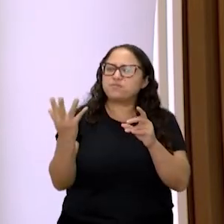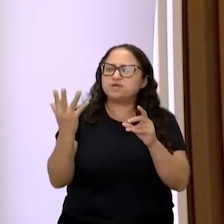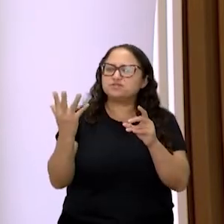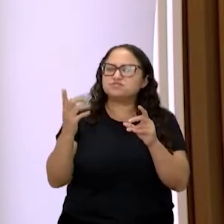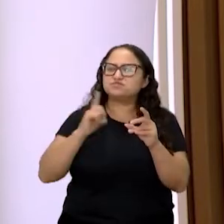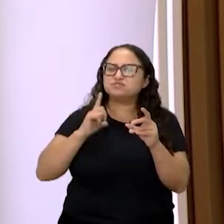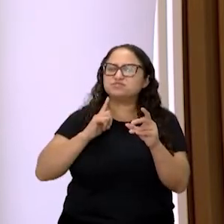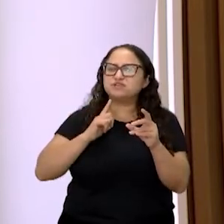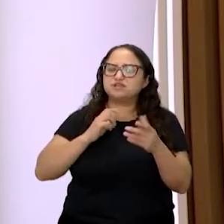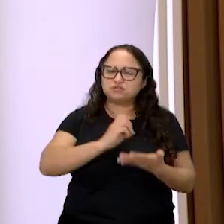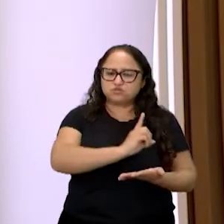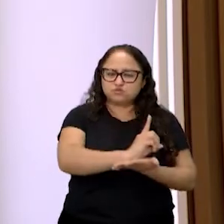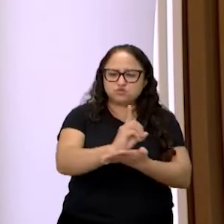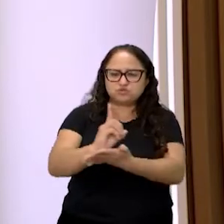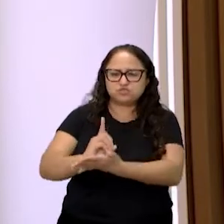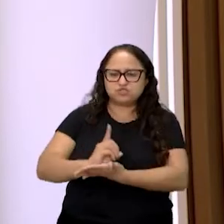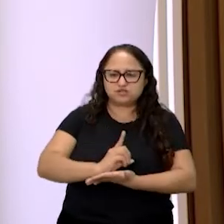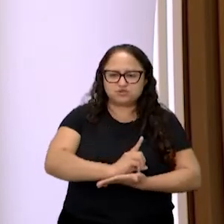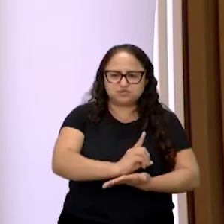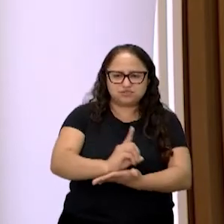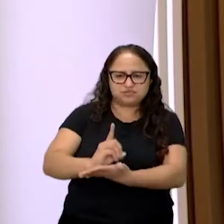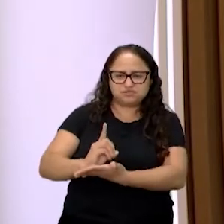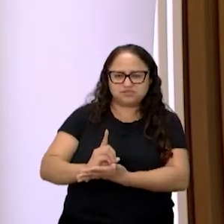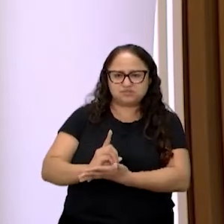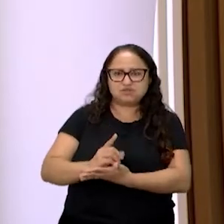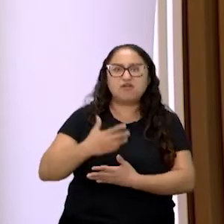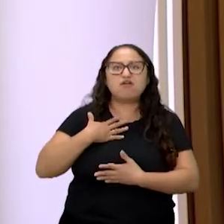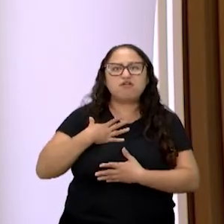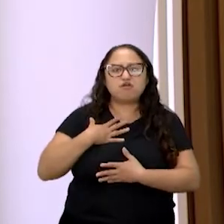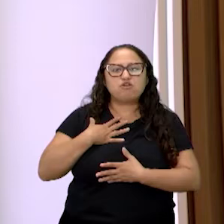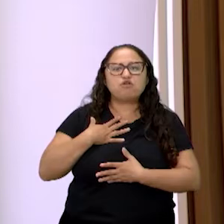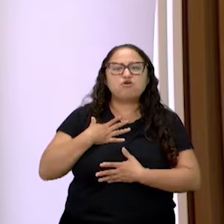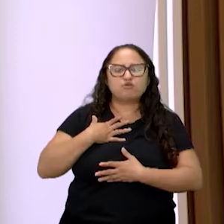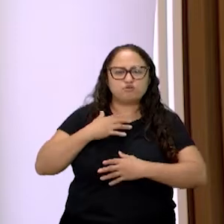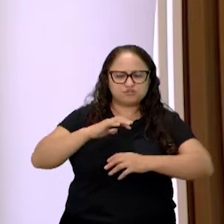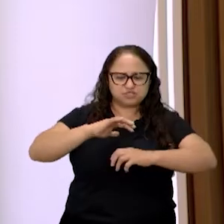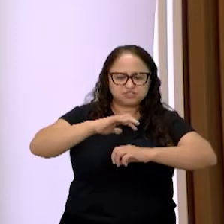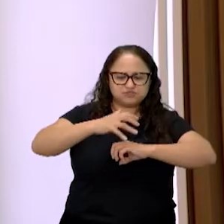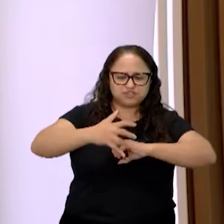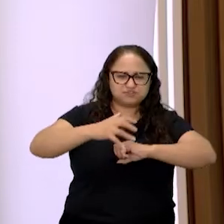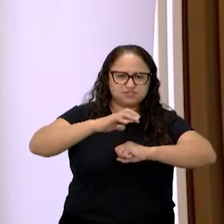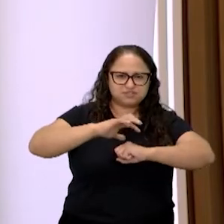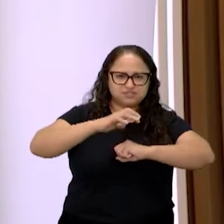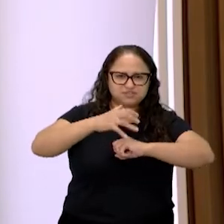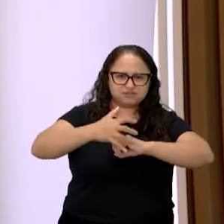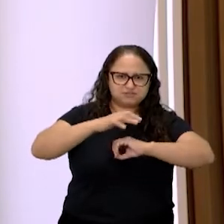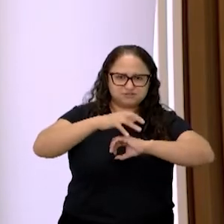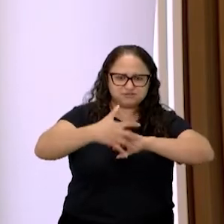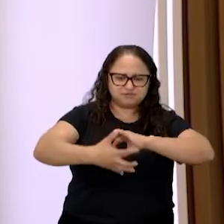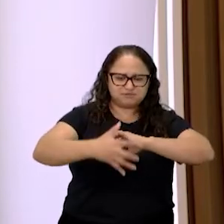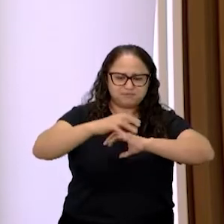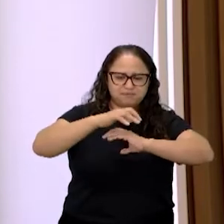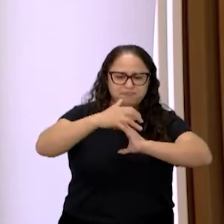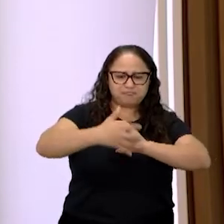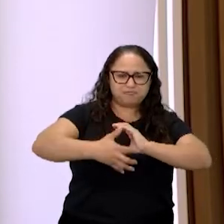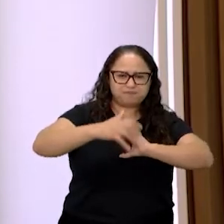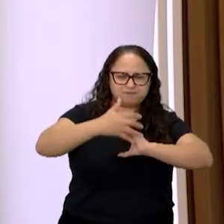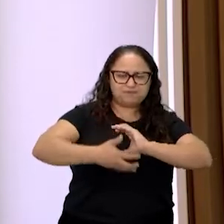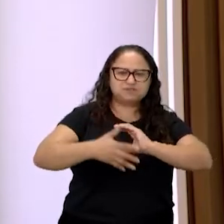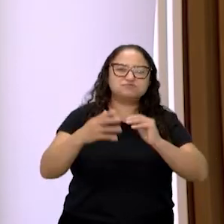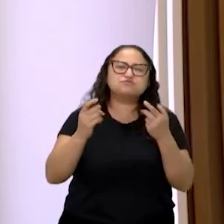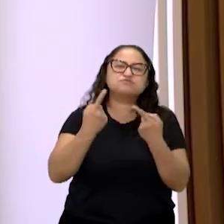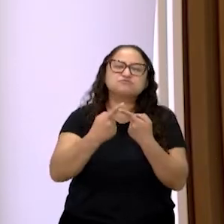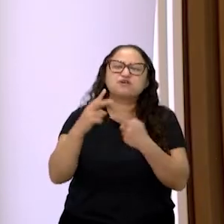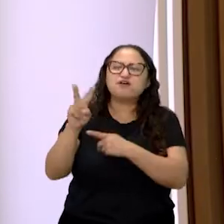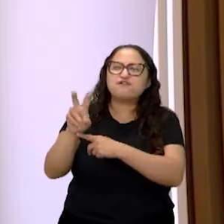que vem dos deuses, né? Então eu gosto de Vênus justamente porque é a deusa da beleza, a deusa do